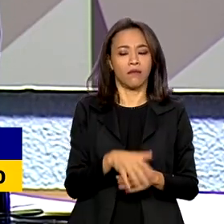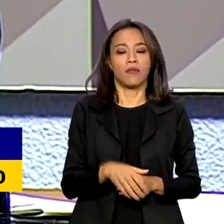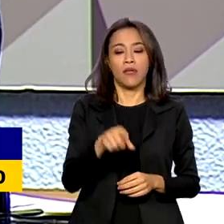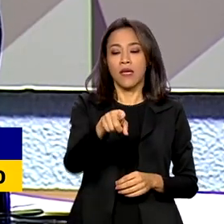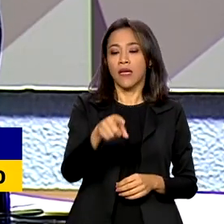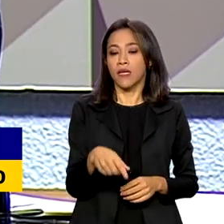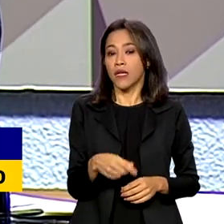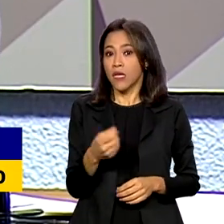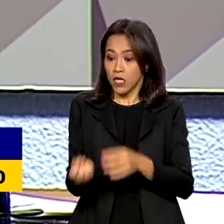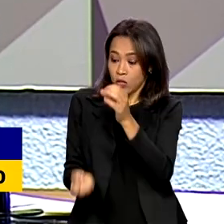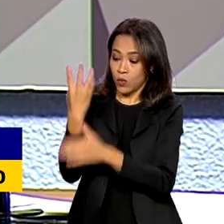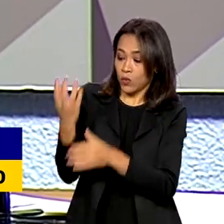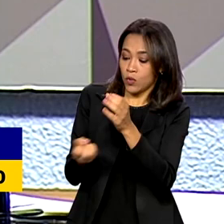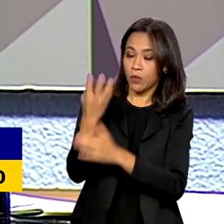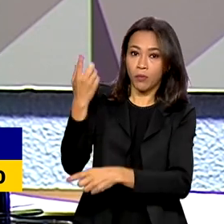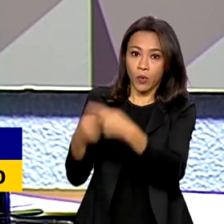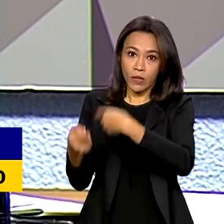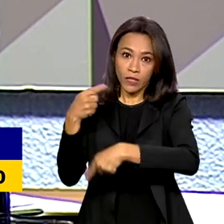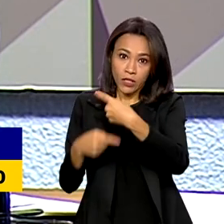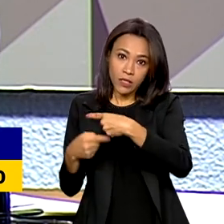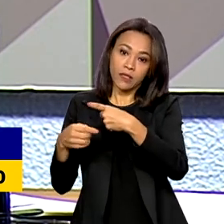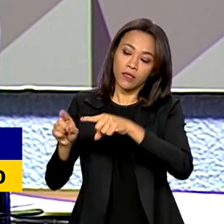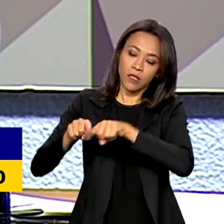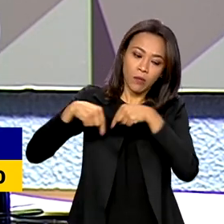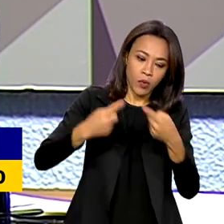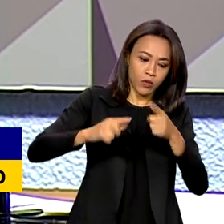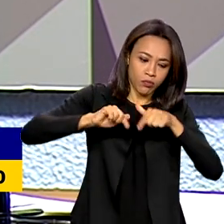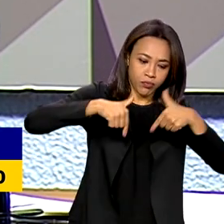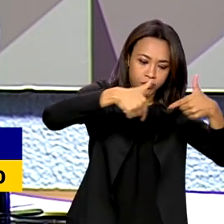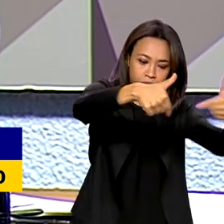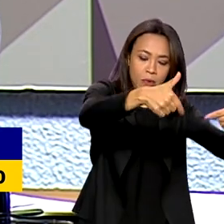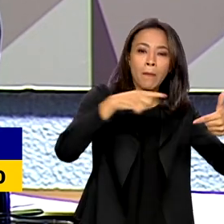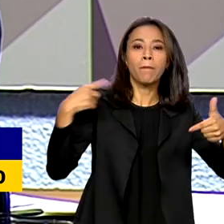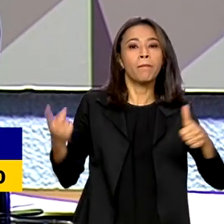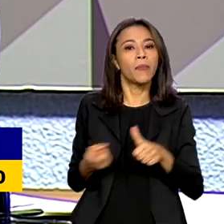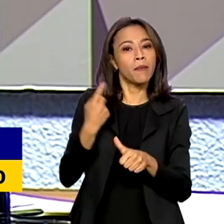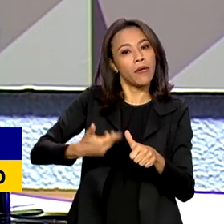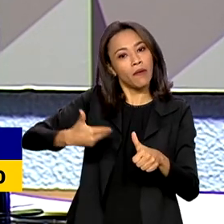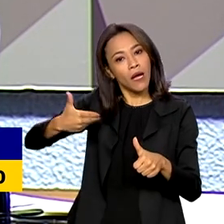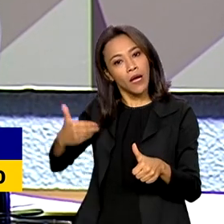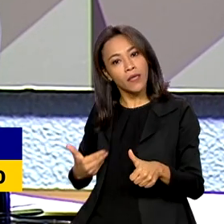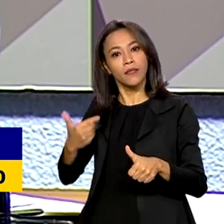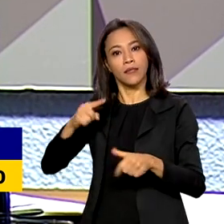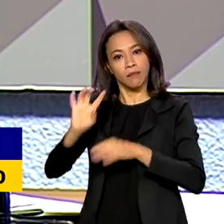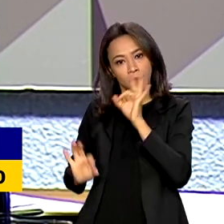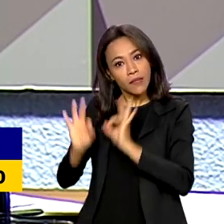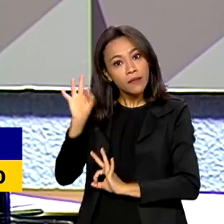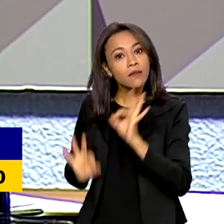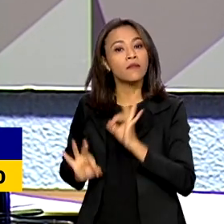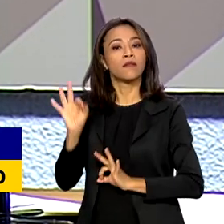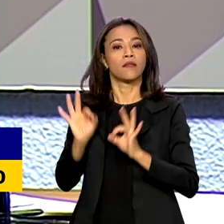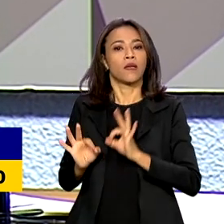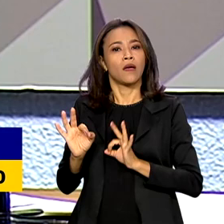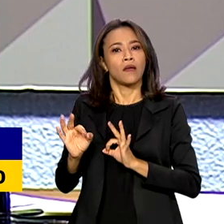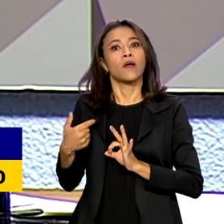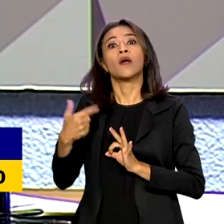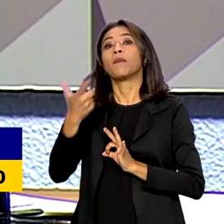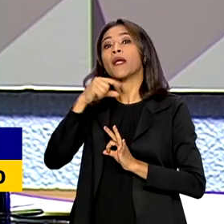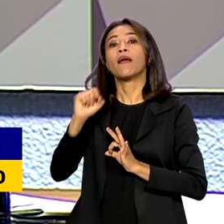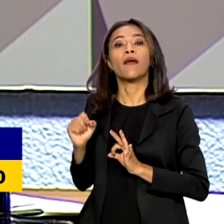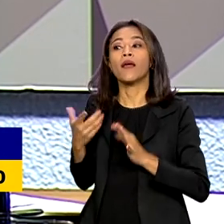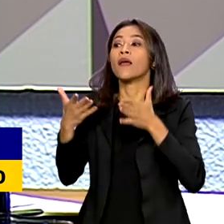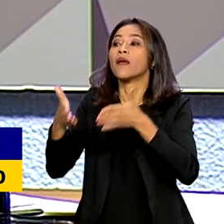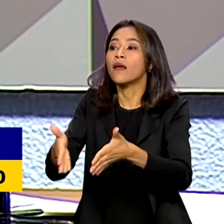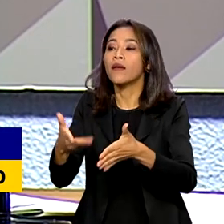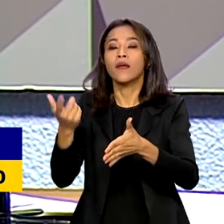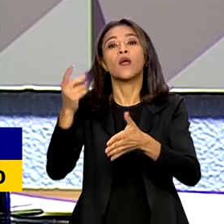de políticas públicas nem execução dessas políticas públicas se nós não planejarmos antes. O que queremos, que Brasil queremos, para quem queremos, onde queremos